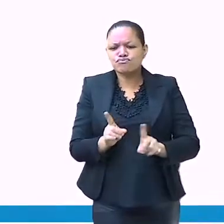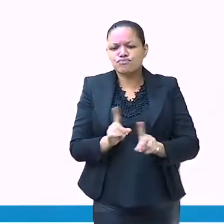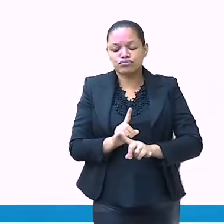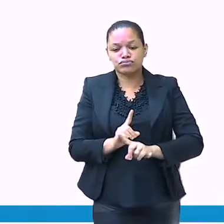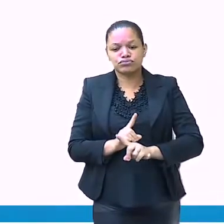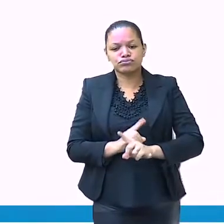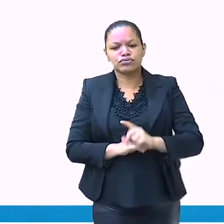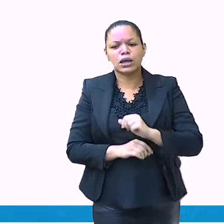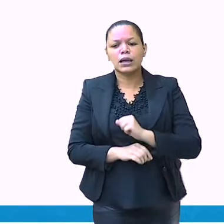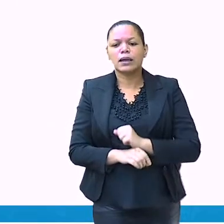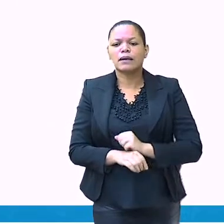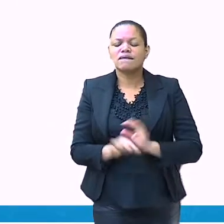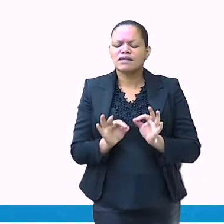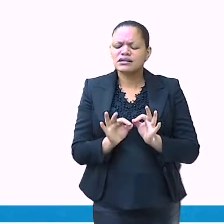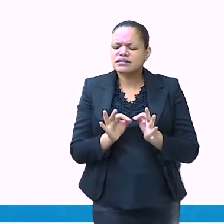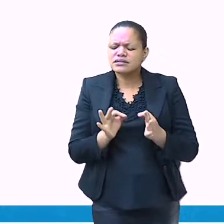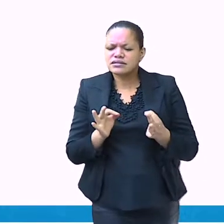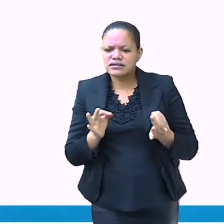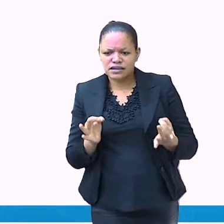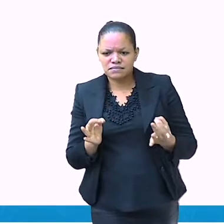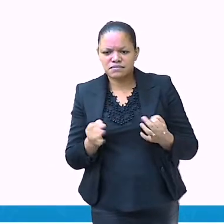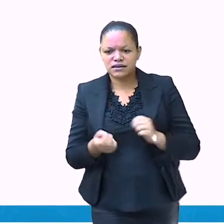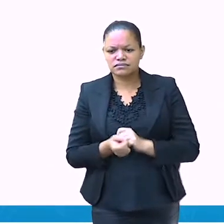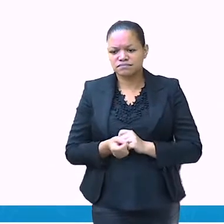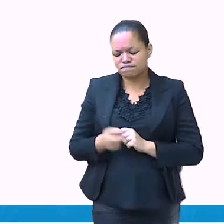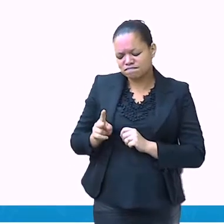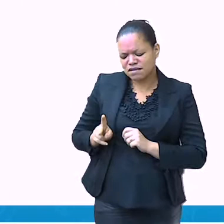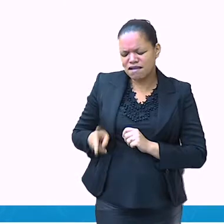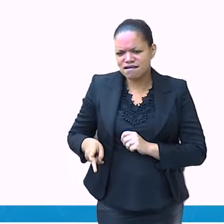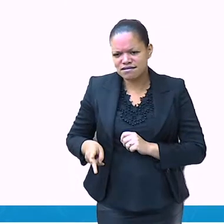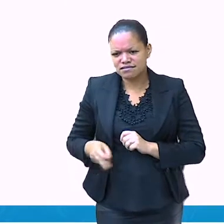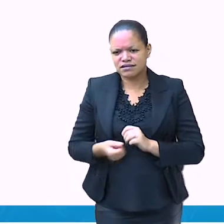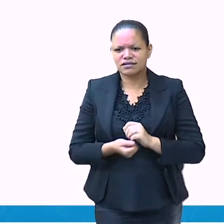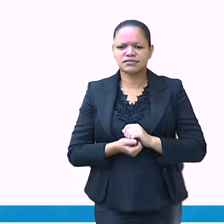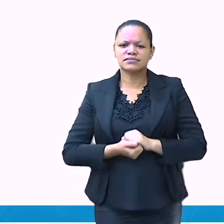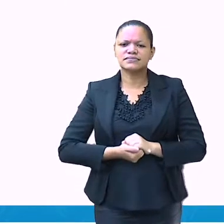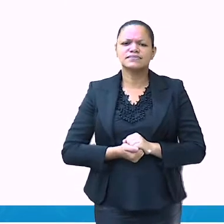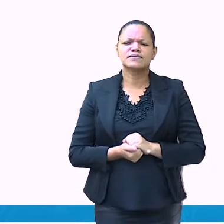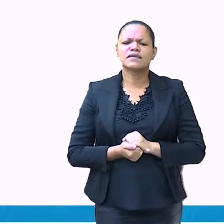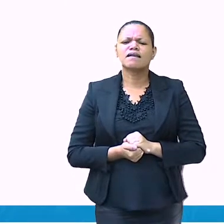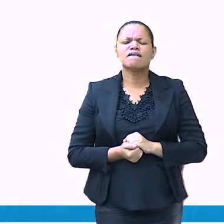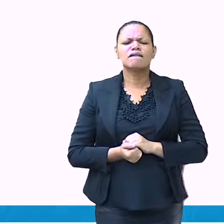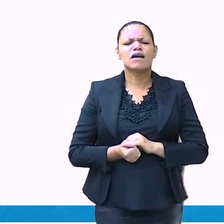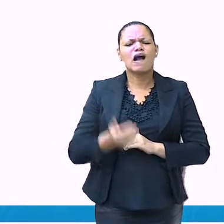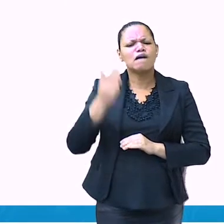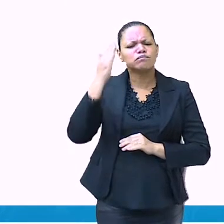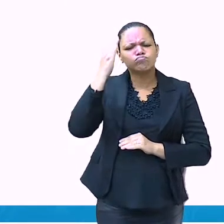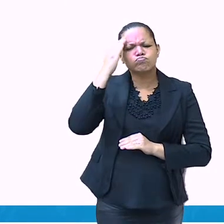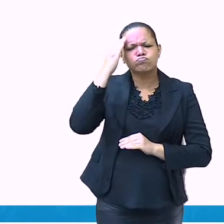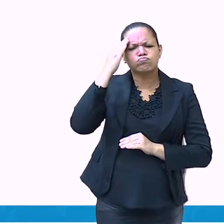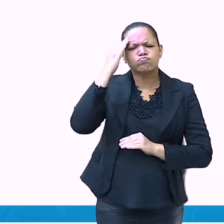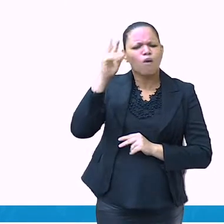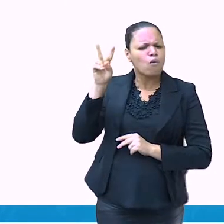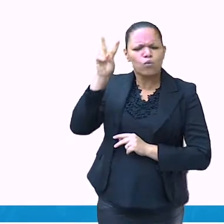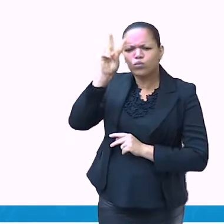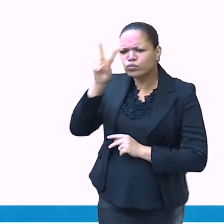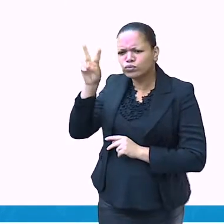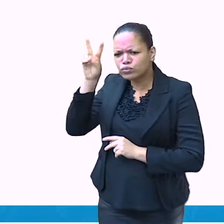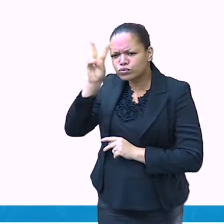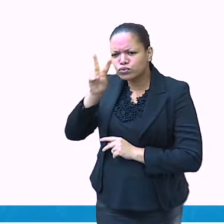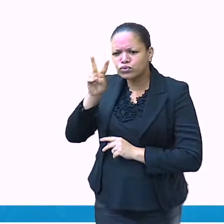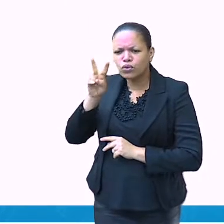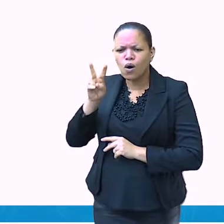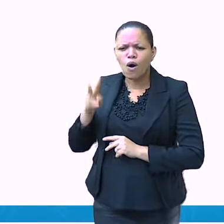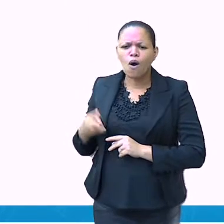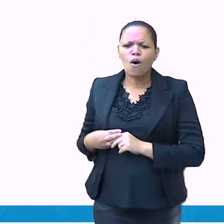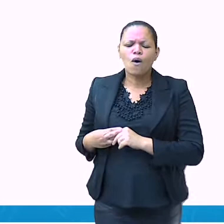lá. Nesta aula vamos viajar no tempo com a língua inglesa e a história dessa atividade usaremos como exemplo